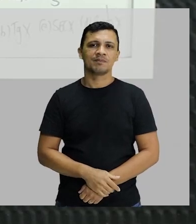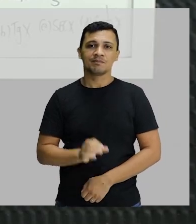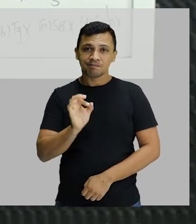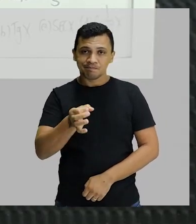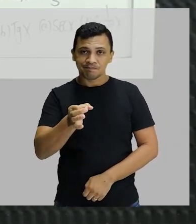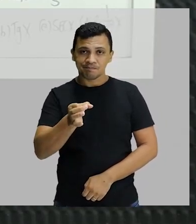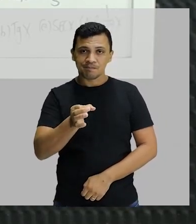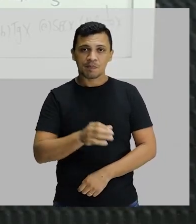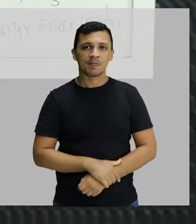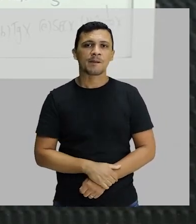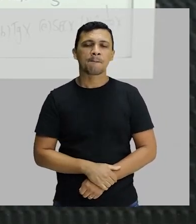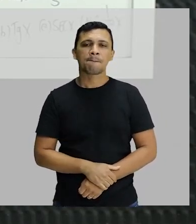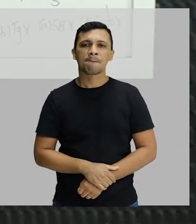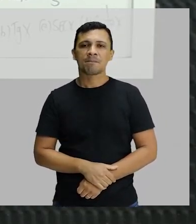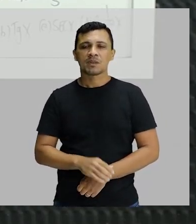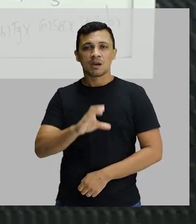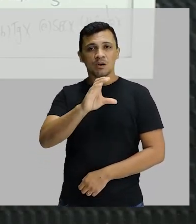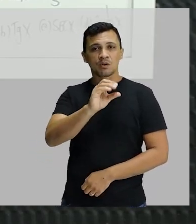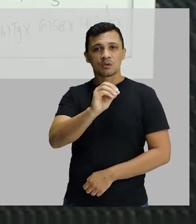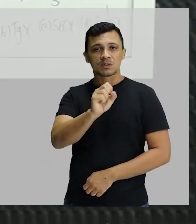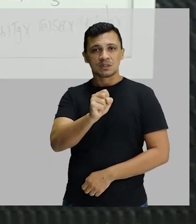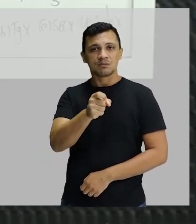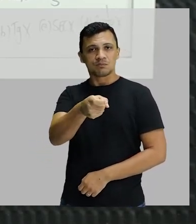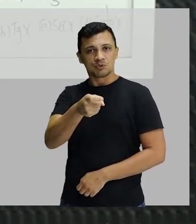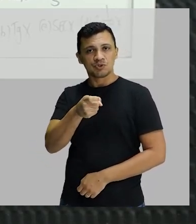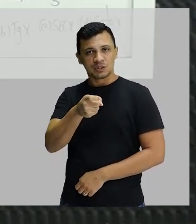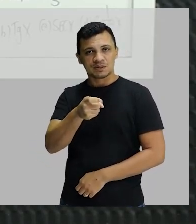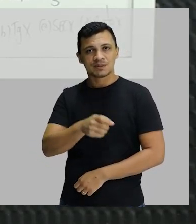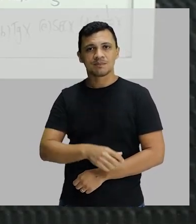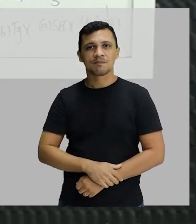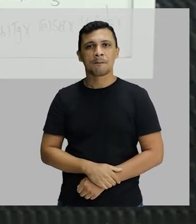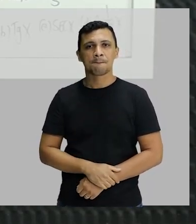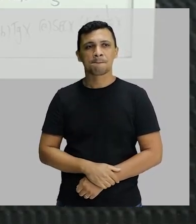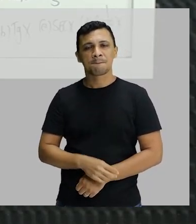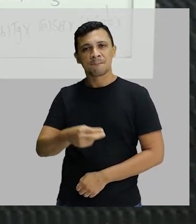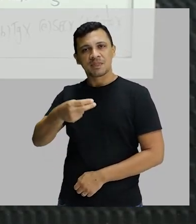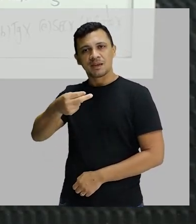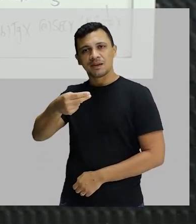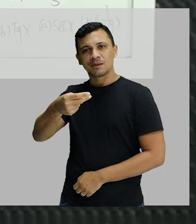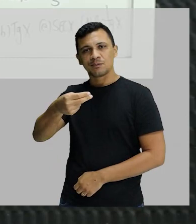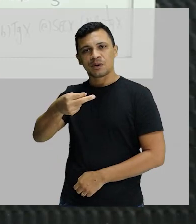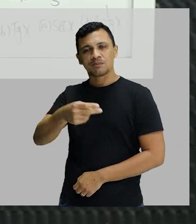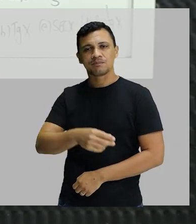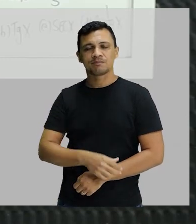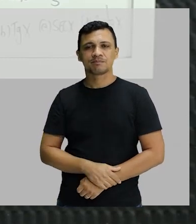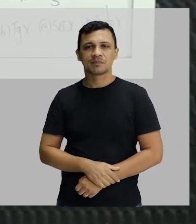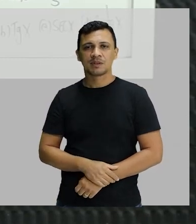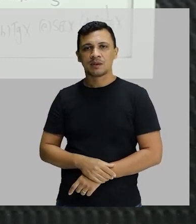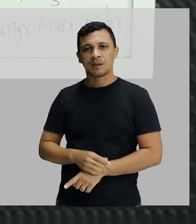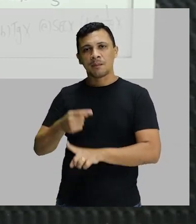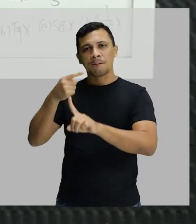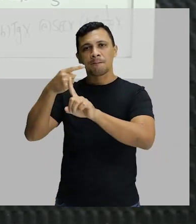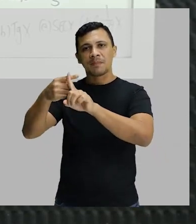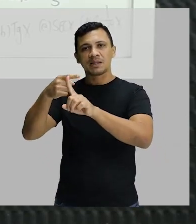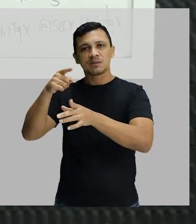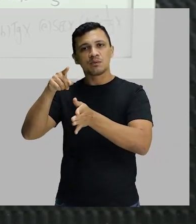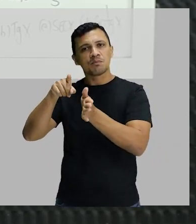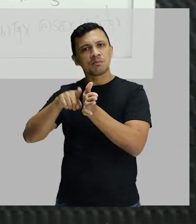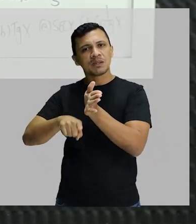Certo? Então, o cosseno de x vai ser igual a mais ou